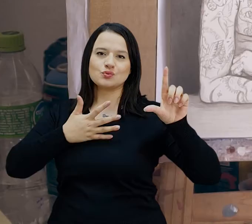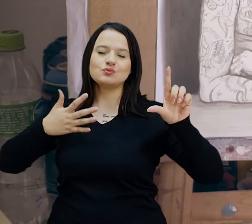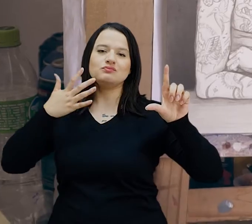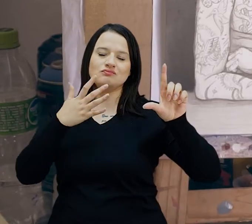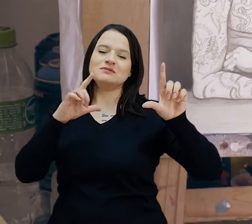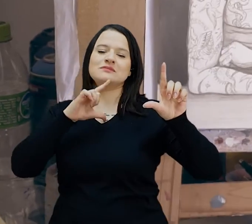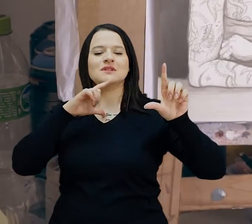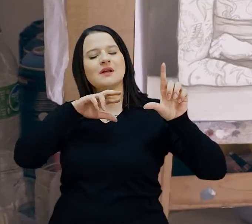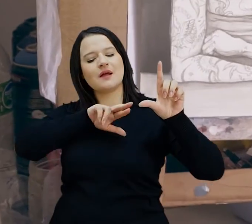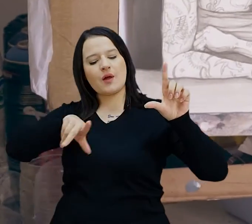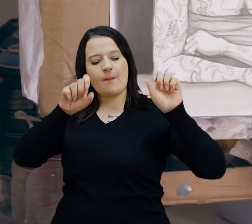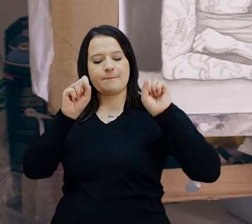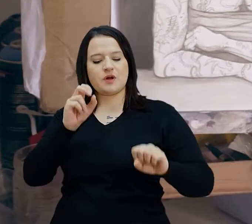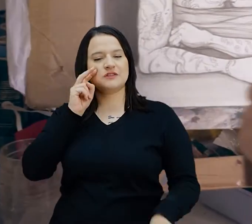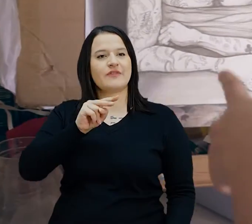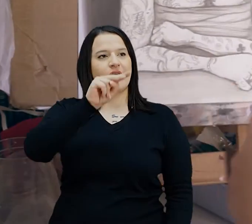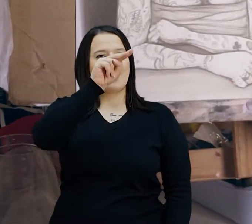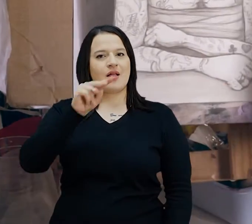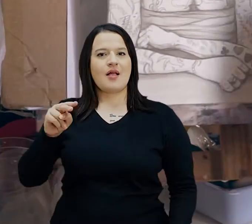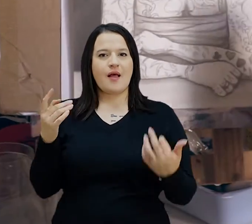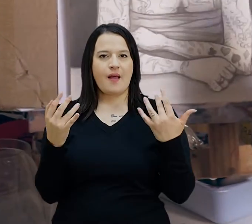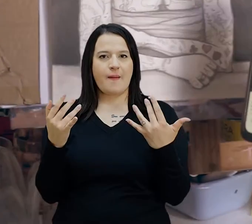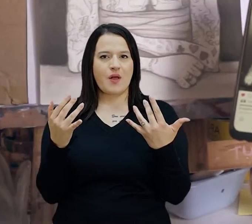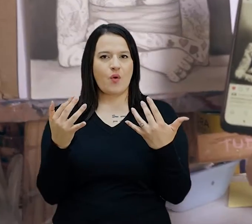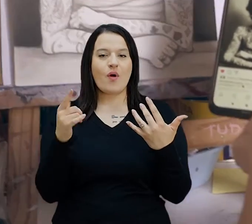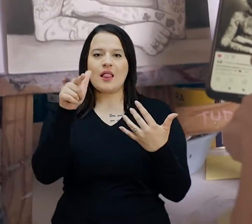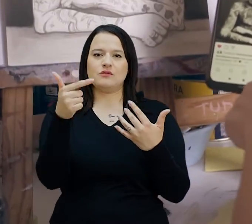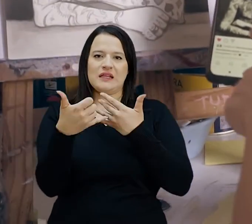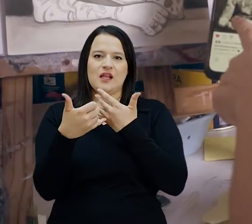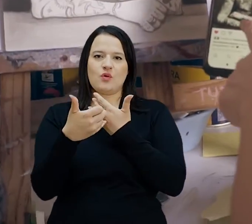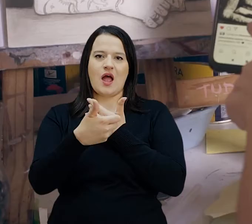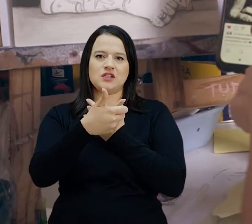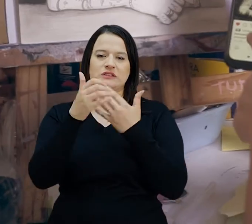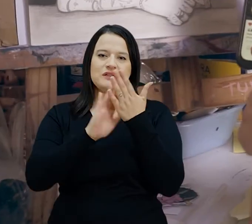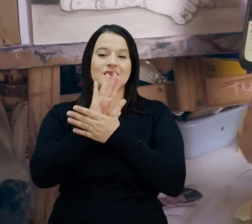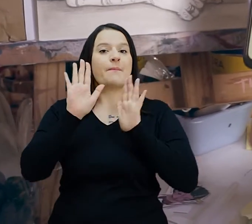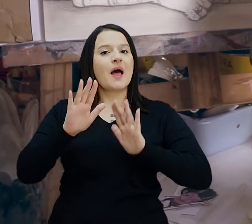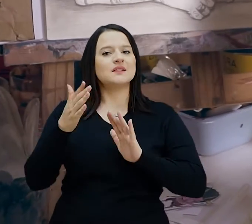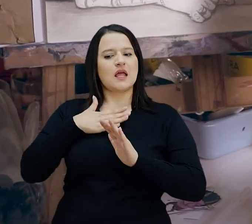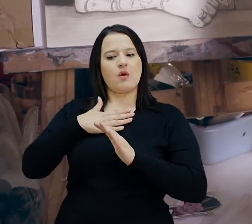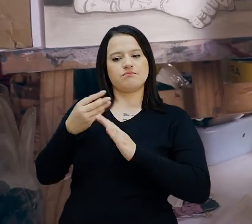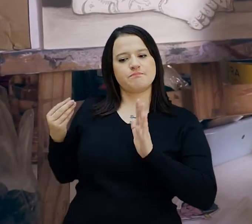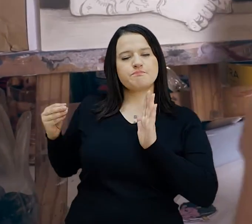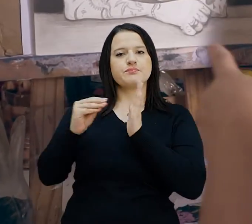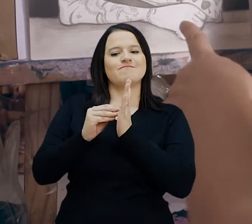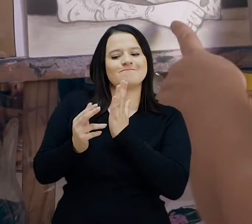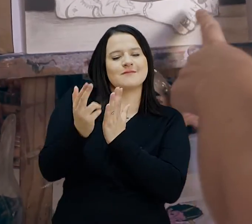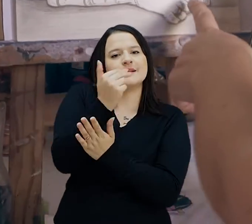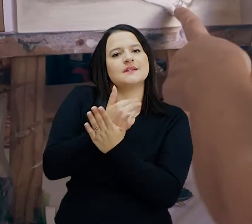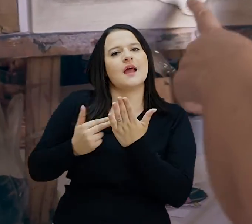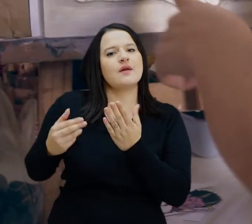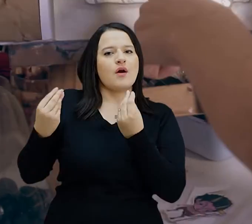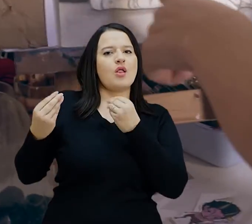com o meu estilo. Então, tem algumas coisas aqui, vocês podem ver que as mãos dela não foram... Ela não tem tatuagem nas